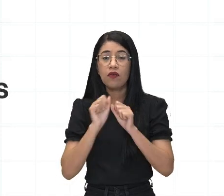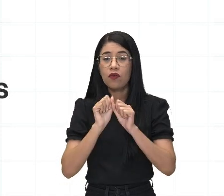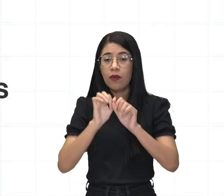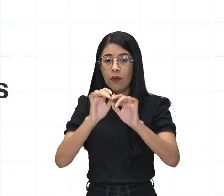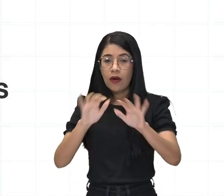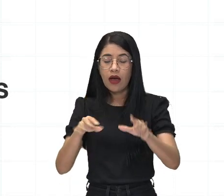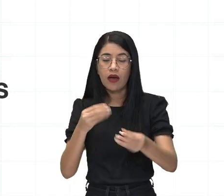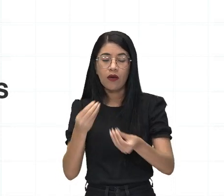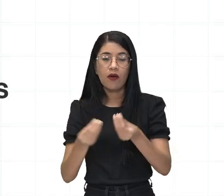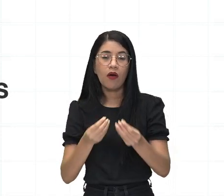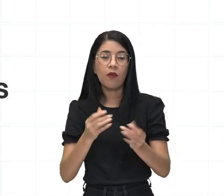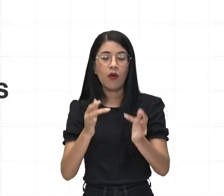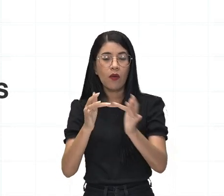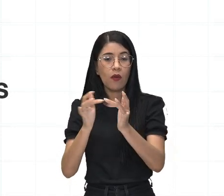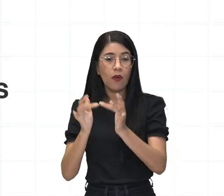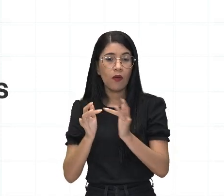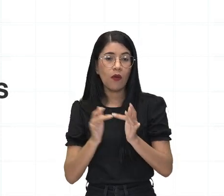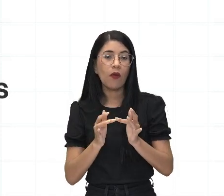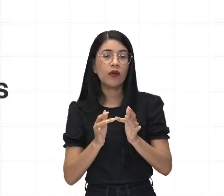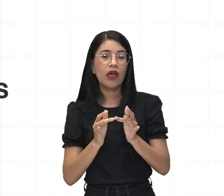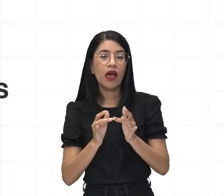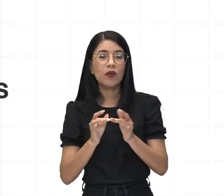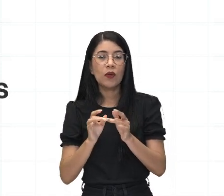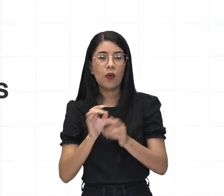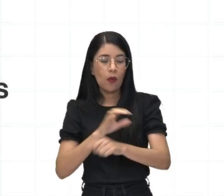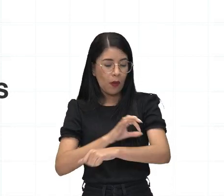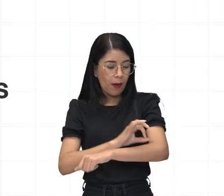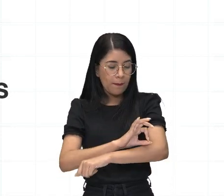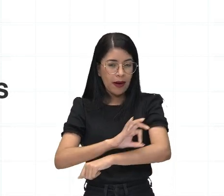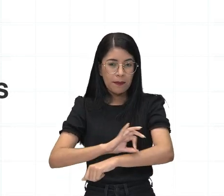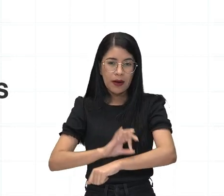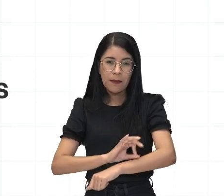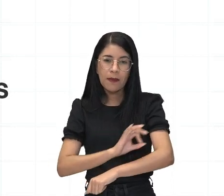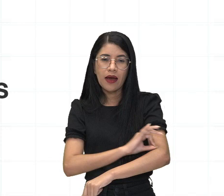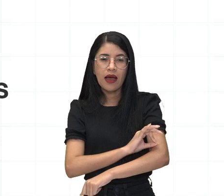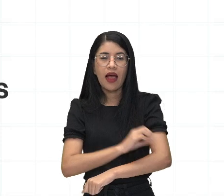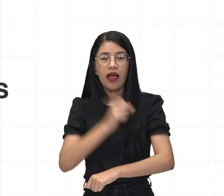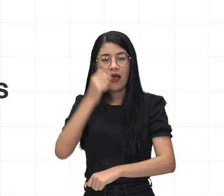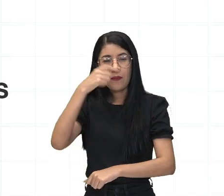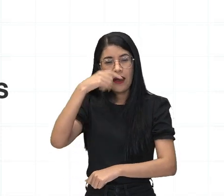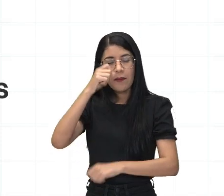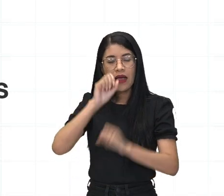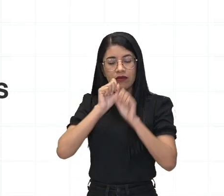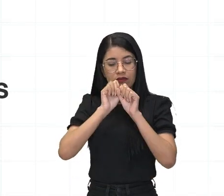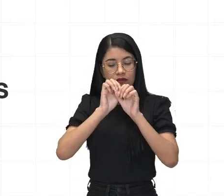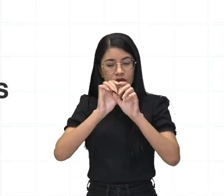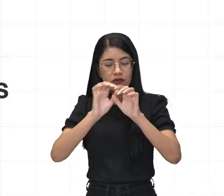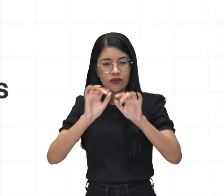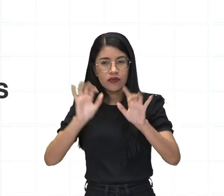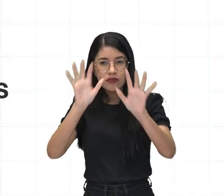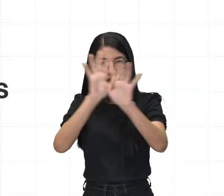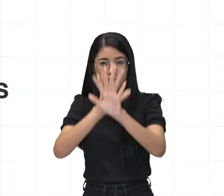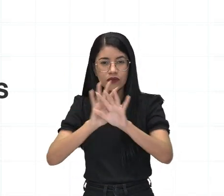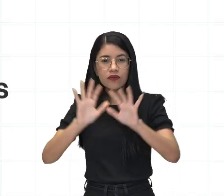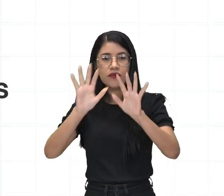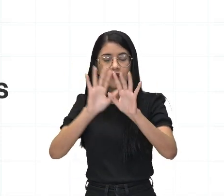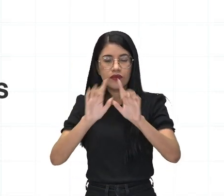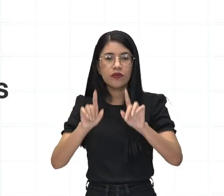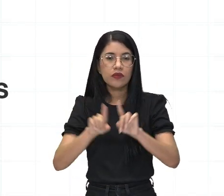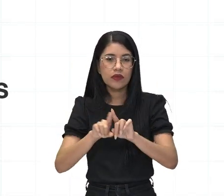pelo contato direto com essas secreções do indivíduo, né, respiratória, ou secreções das